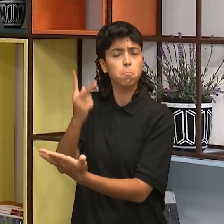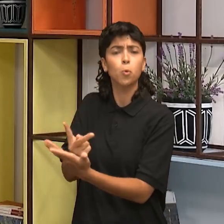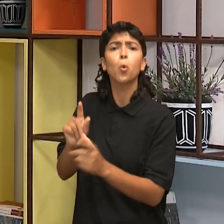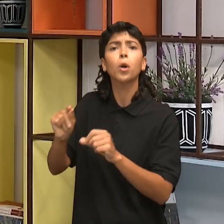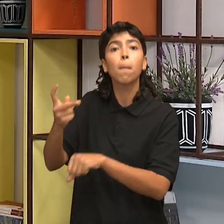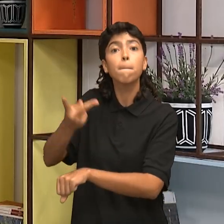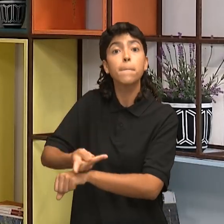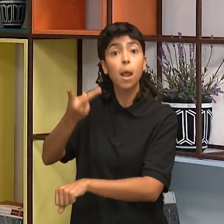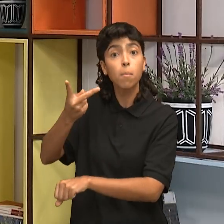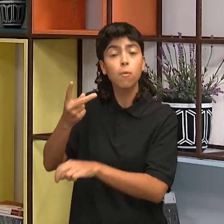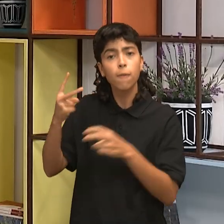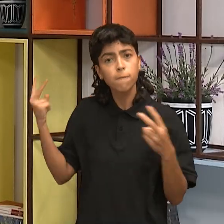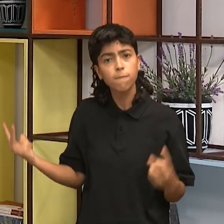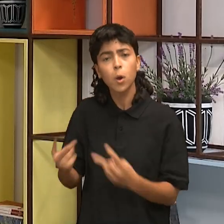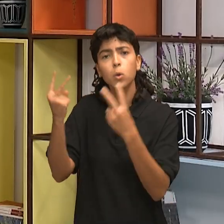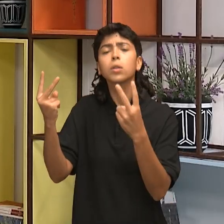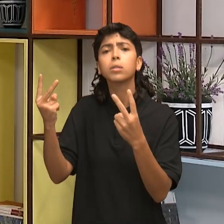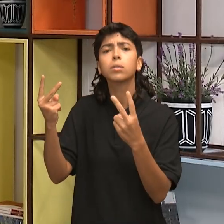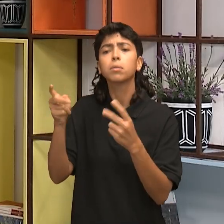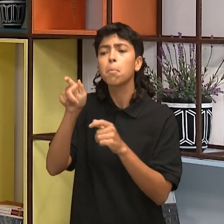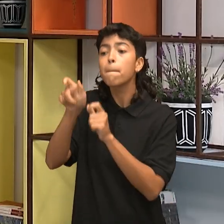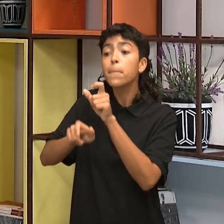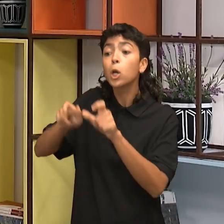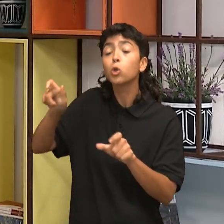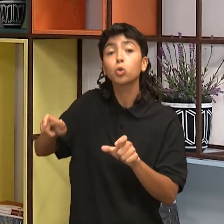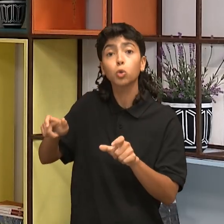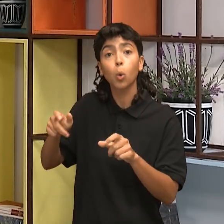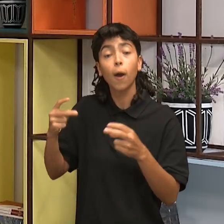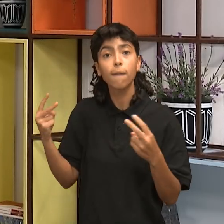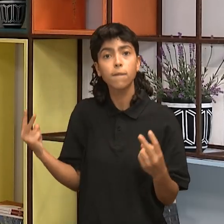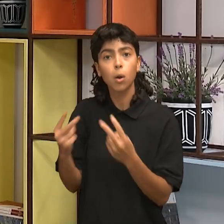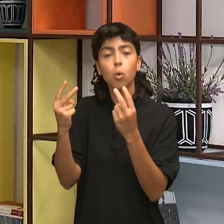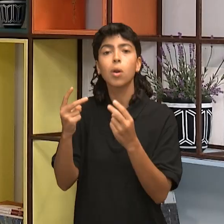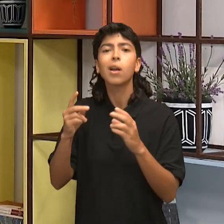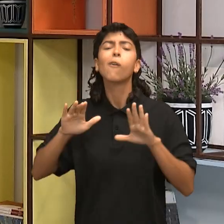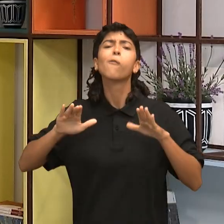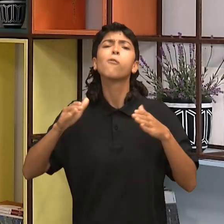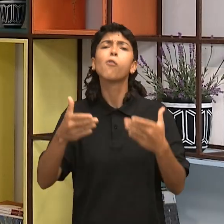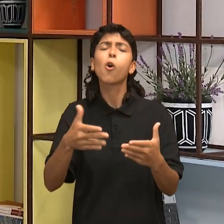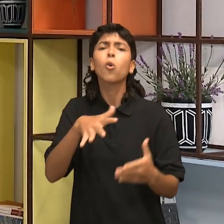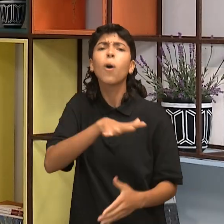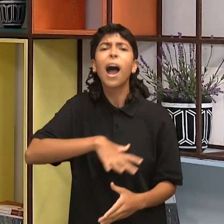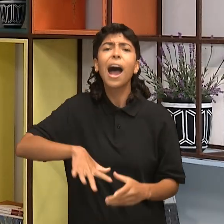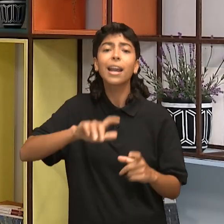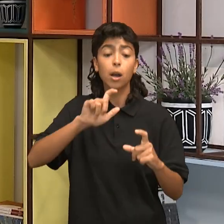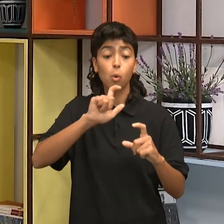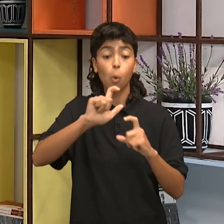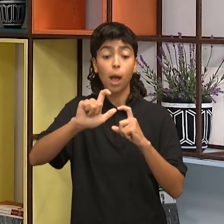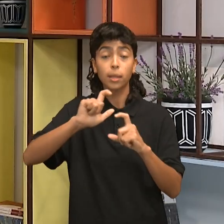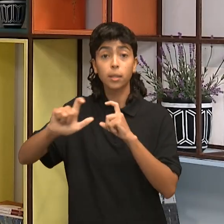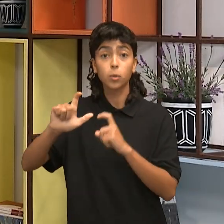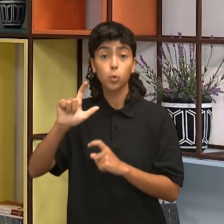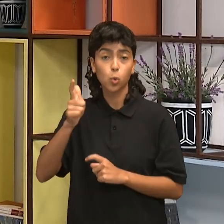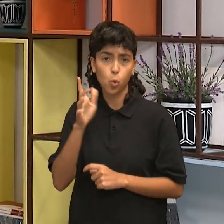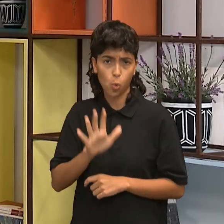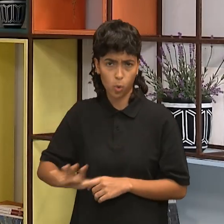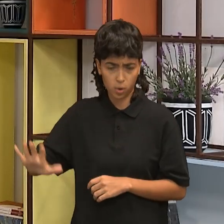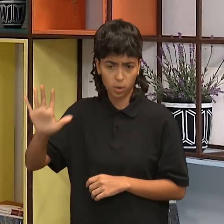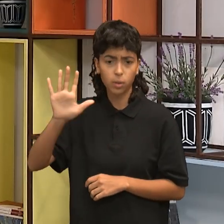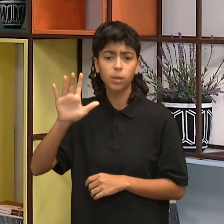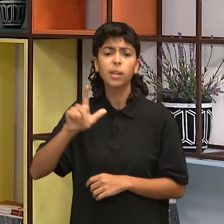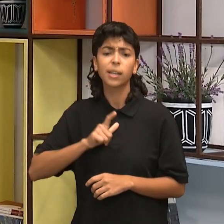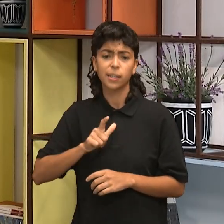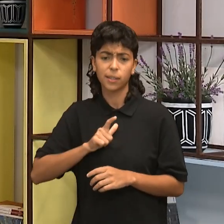premiação que valoriza personalidades relevantes no fomento à cena dos quadrinhos goianos. A iniciativa é do Espaço Cultural